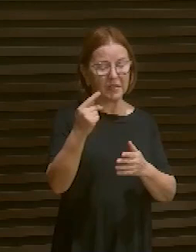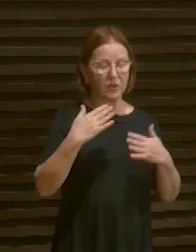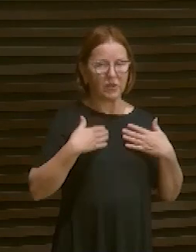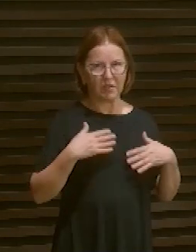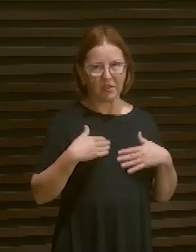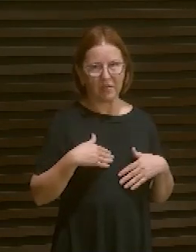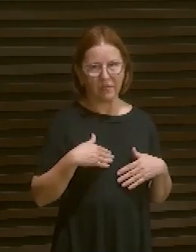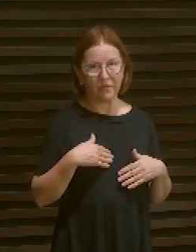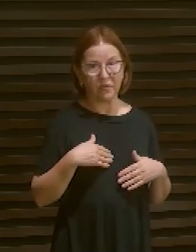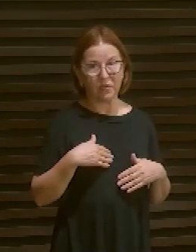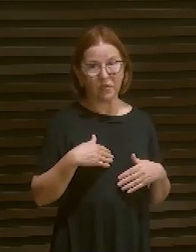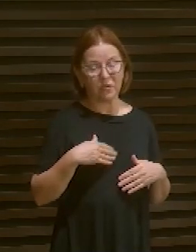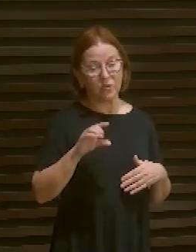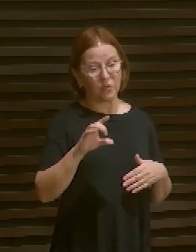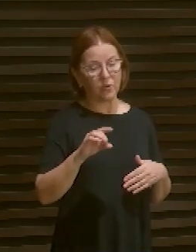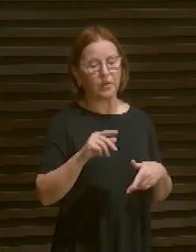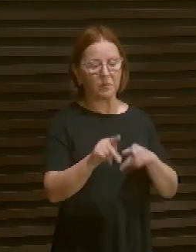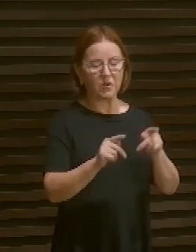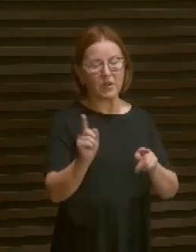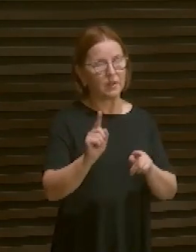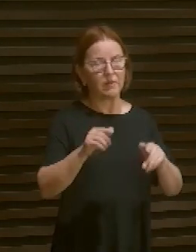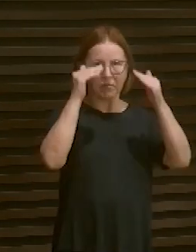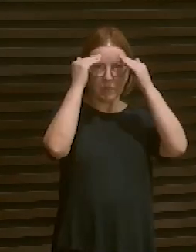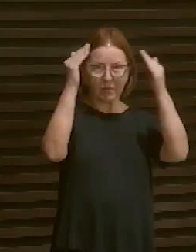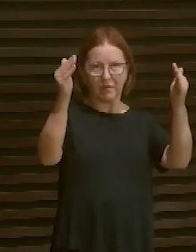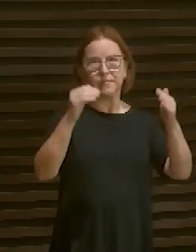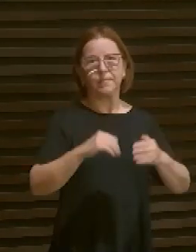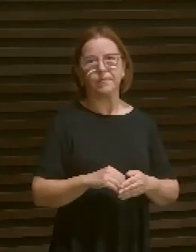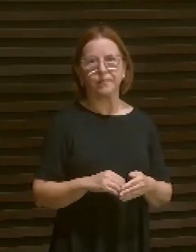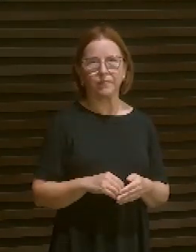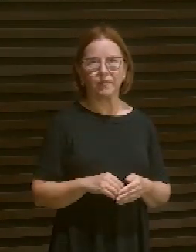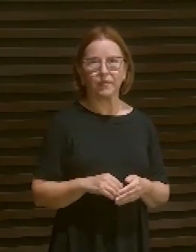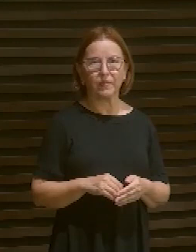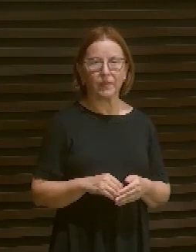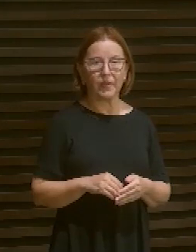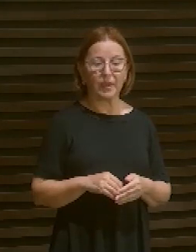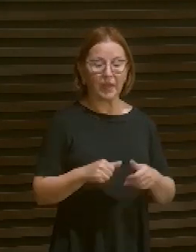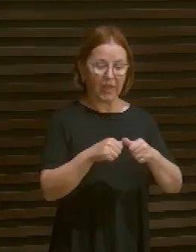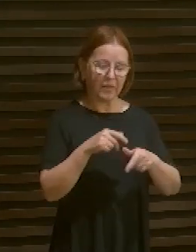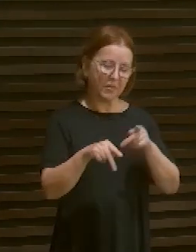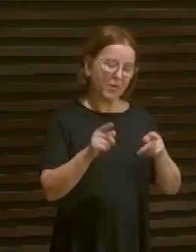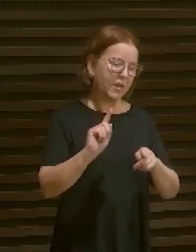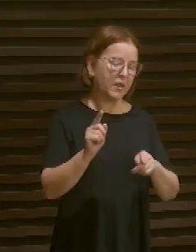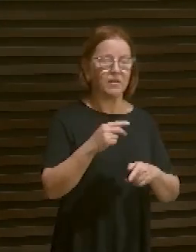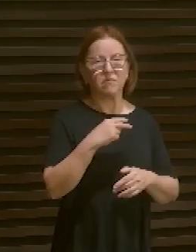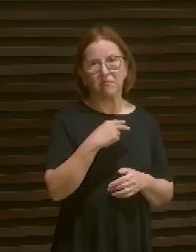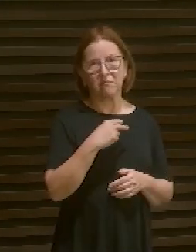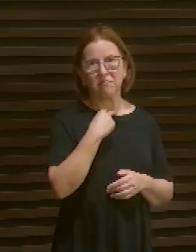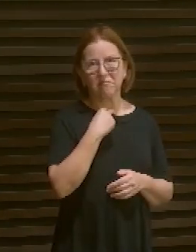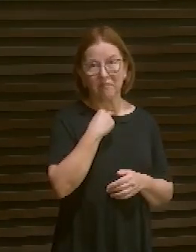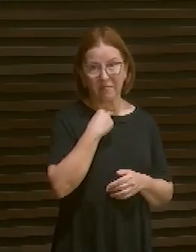foram desobedientes? Vemos, pois, que não puderam entrar por causa